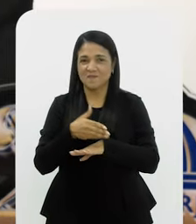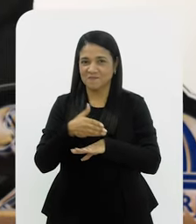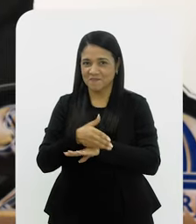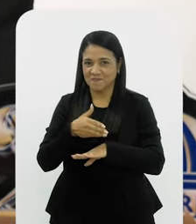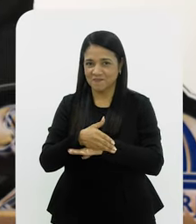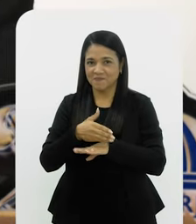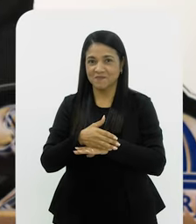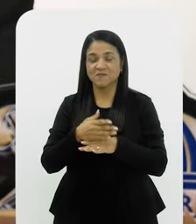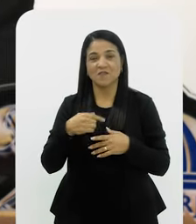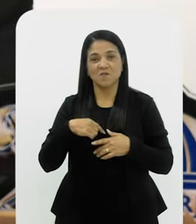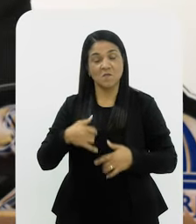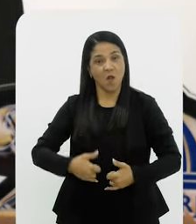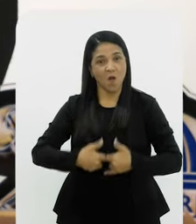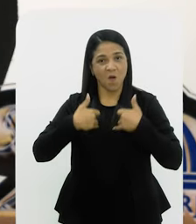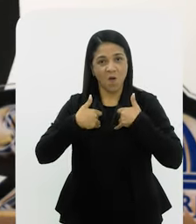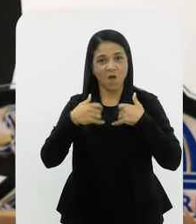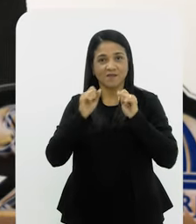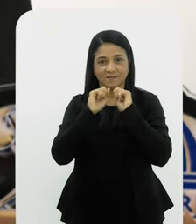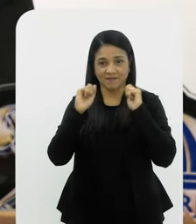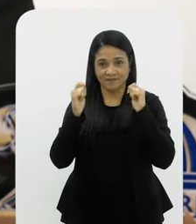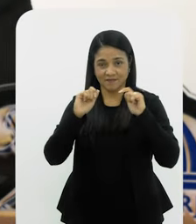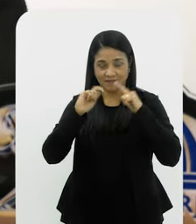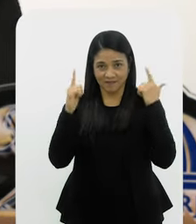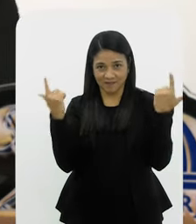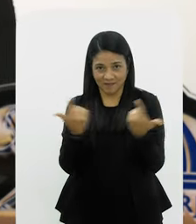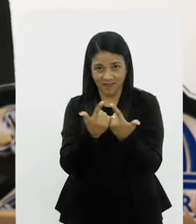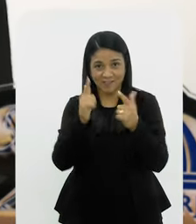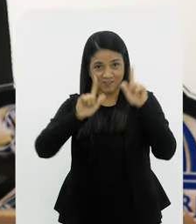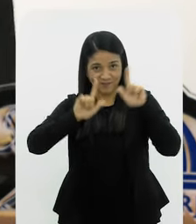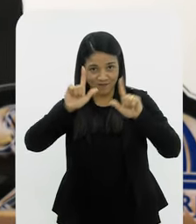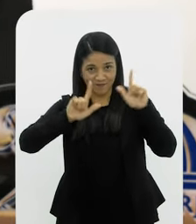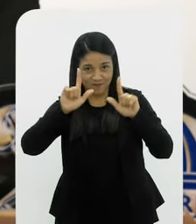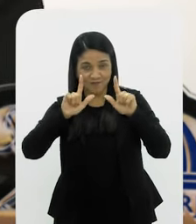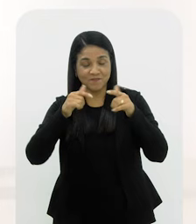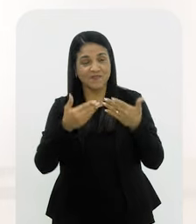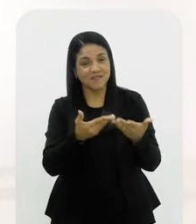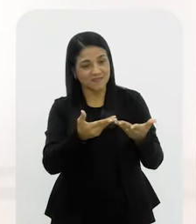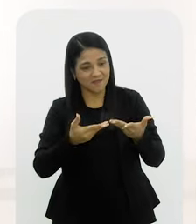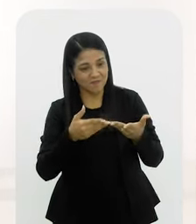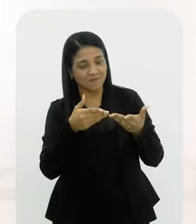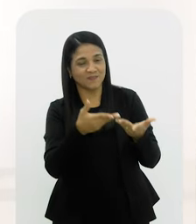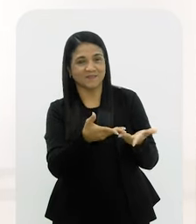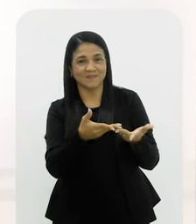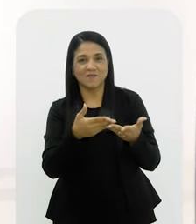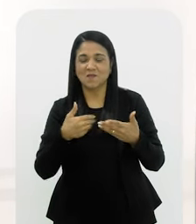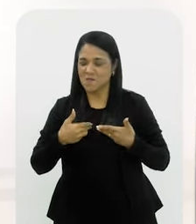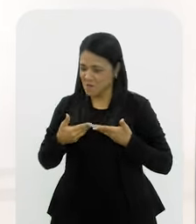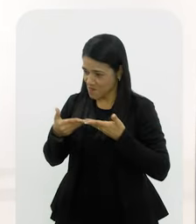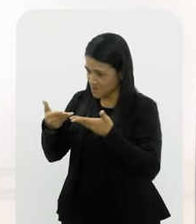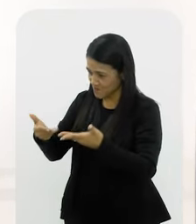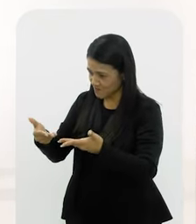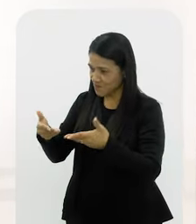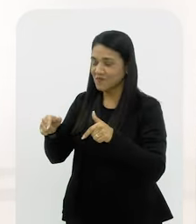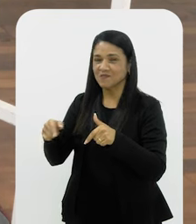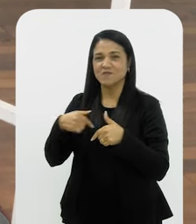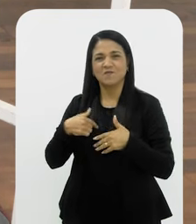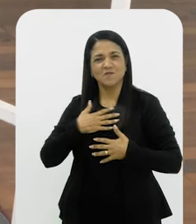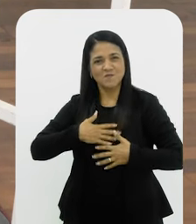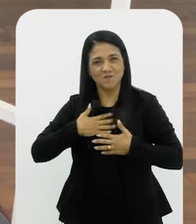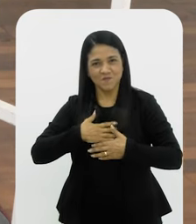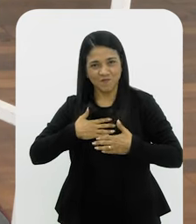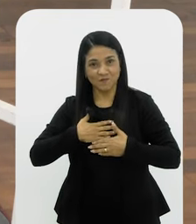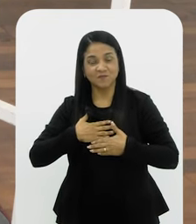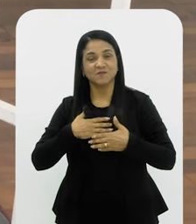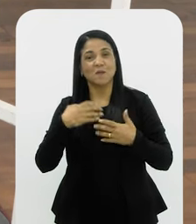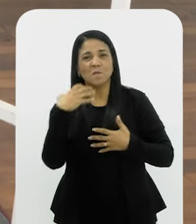honra para a gente aqui da TV Alerj receber você aqui do Quintas com Quintais. Eu que agradeço o teu convite. Poxa, vamos conversar, vamos falar de